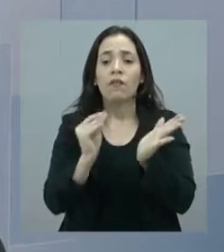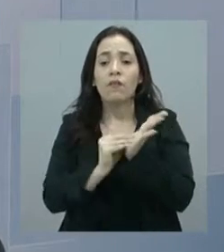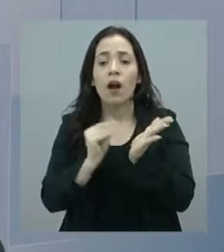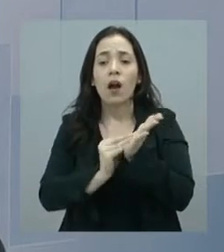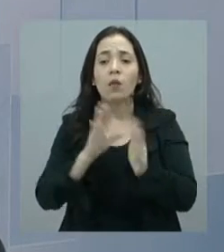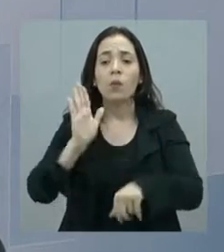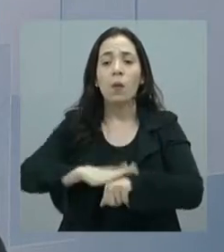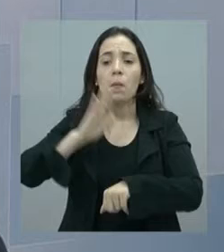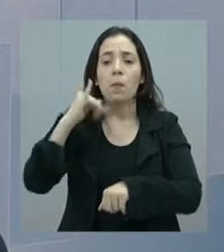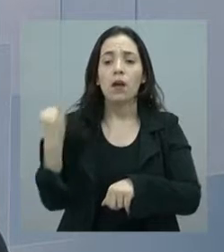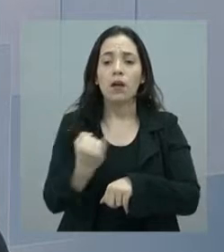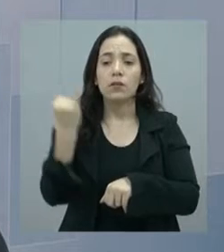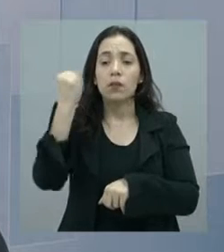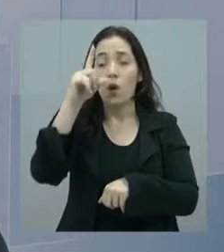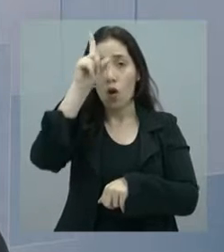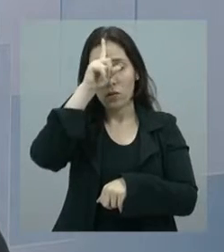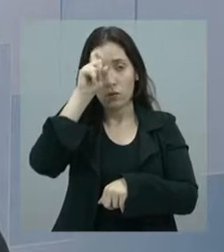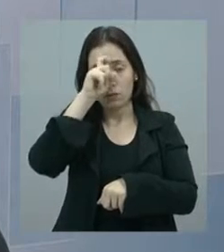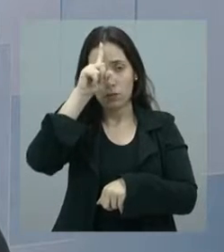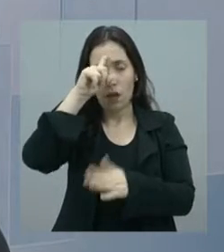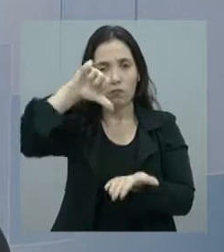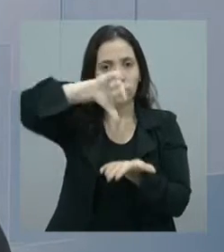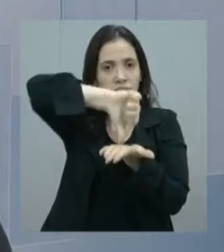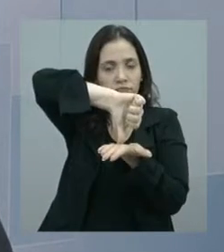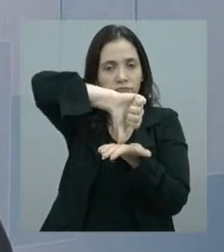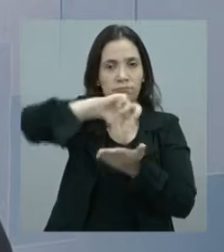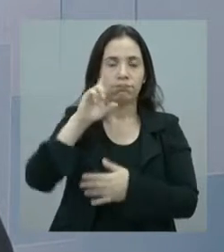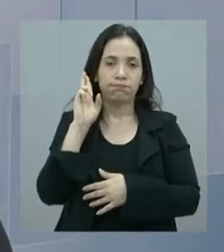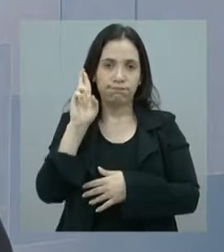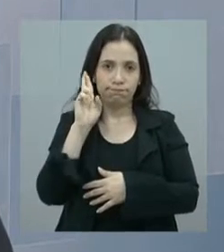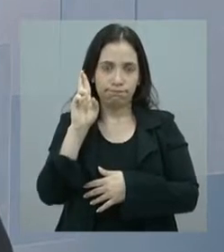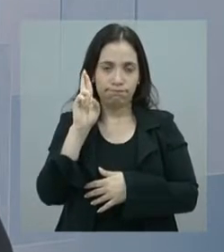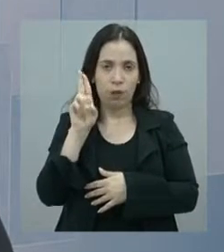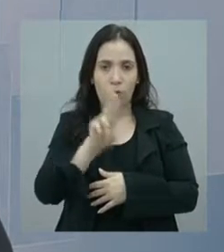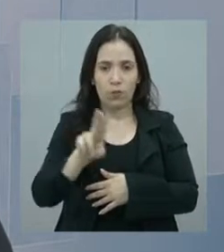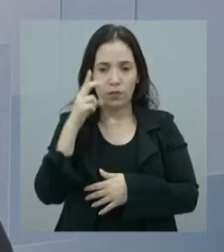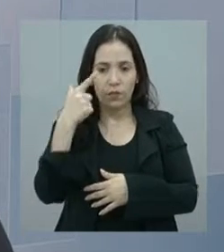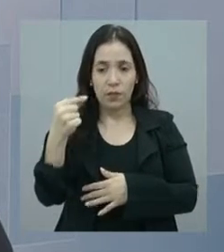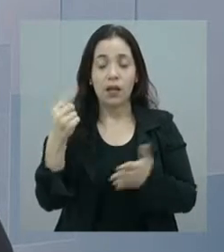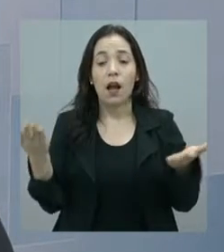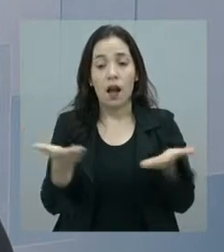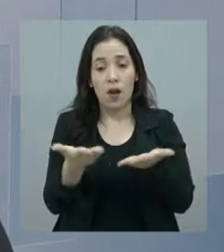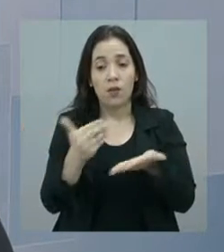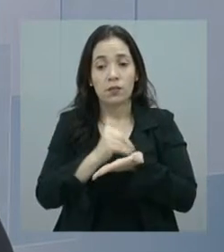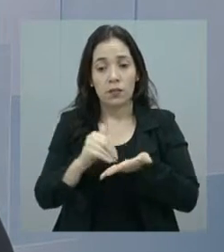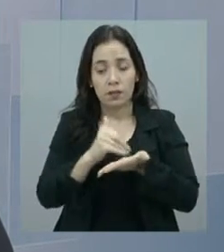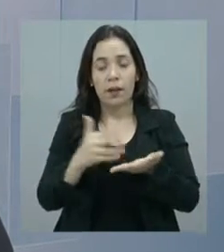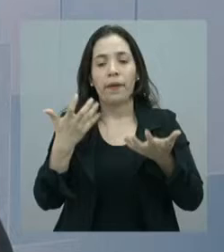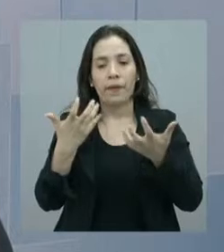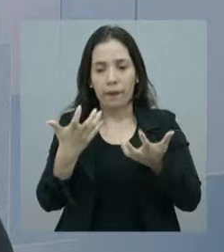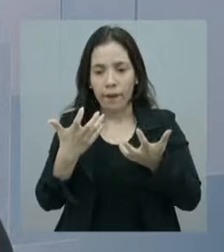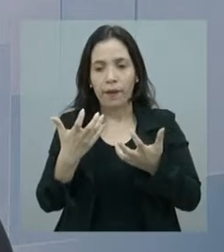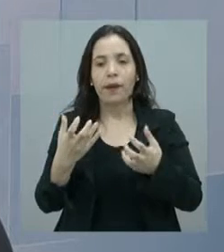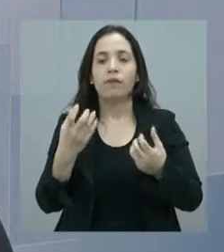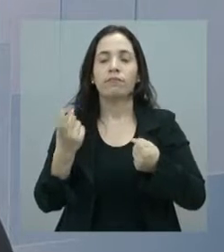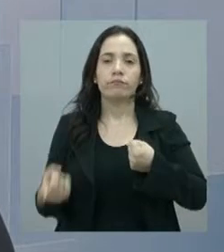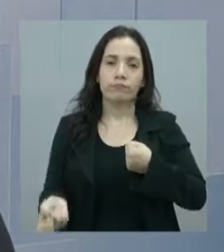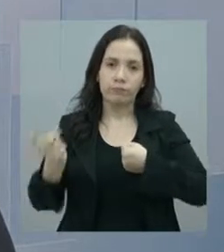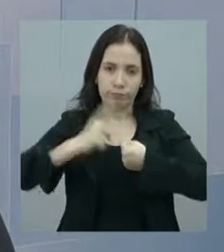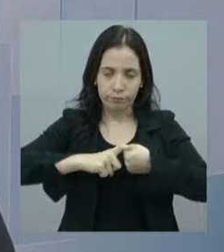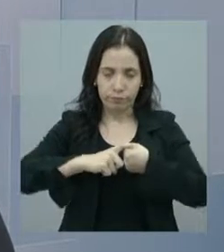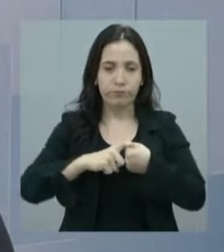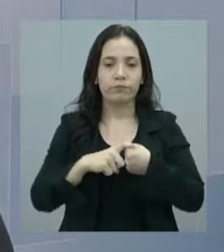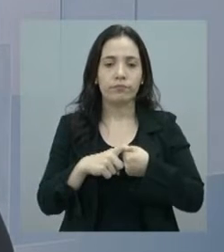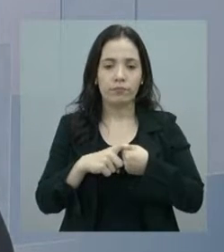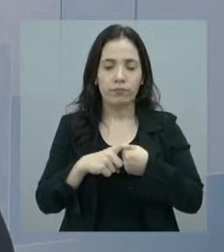mais importante, que é o Hospital Polo, que é a média complexidade. Agora, o CABET quer incluir o Hospital Polo dentro dos consórcios. E com